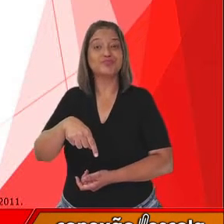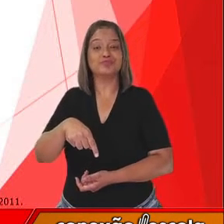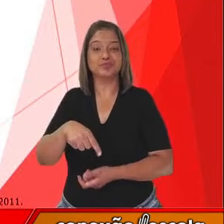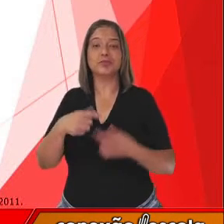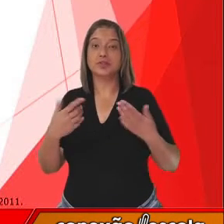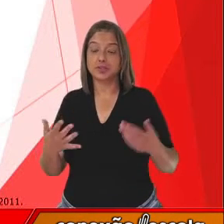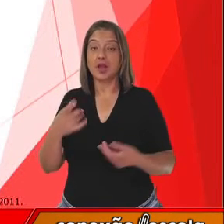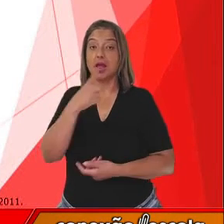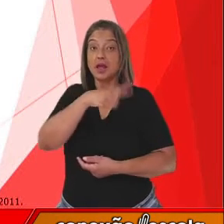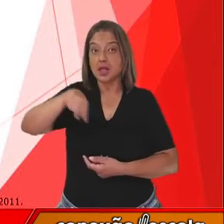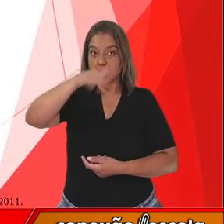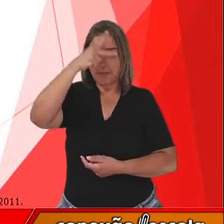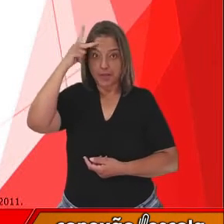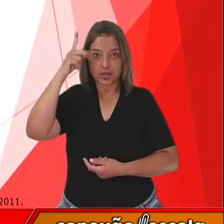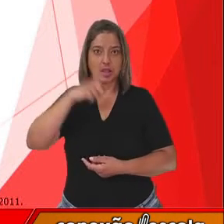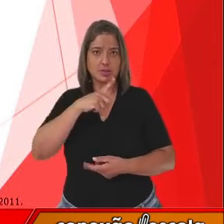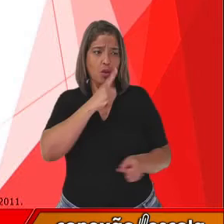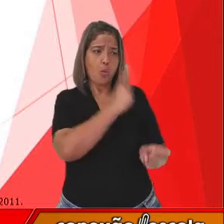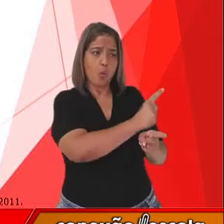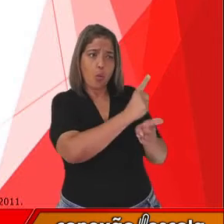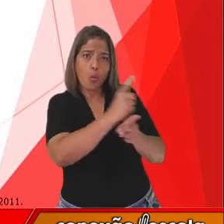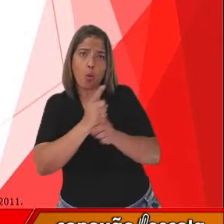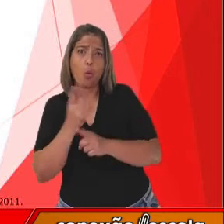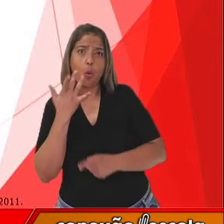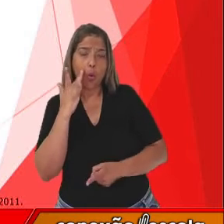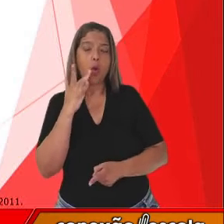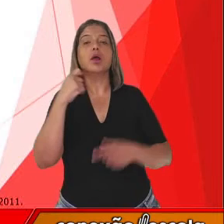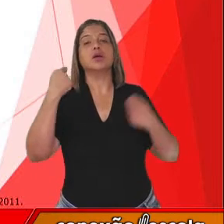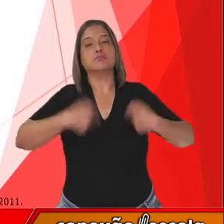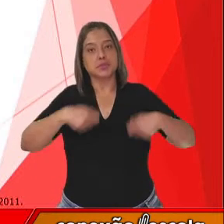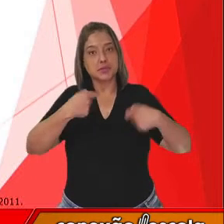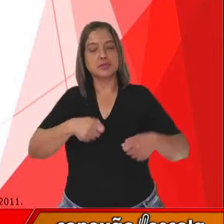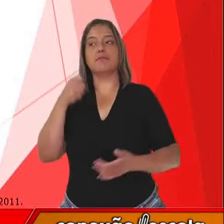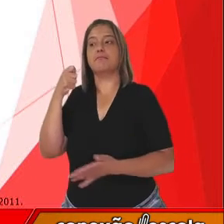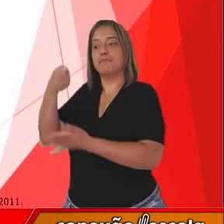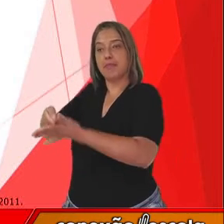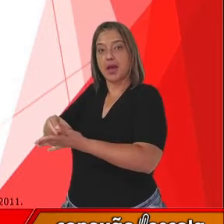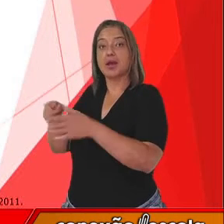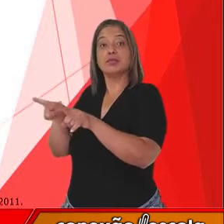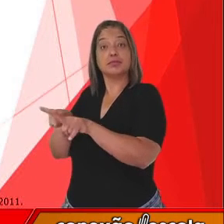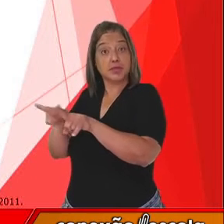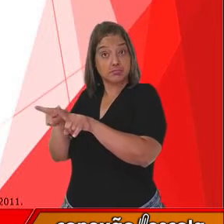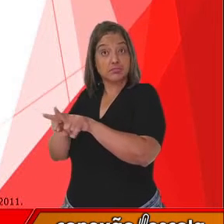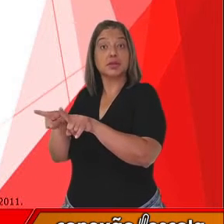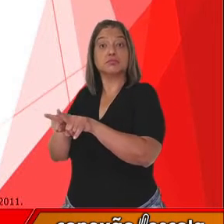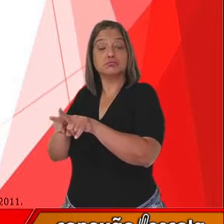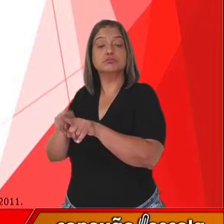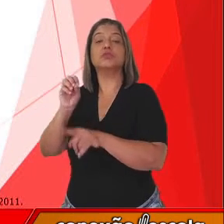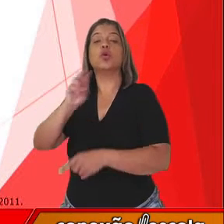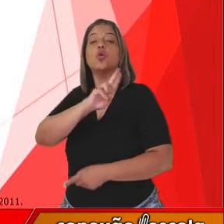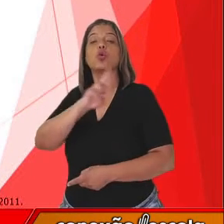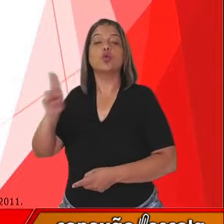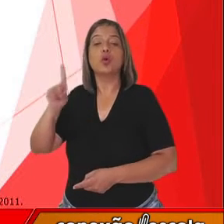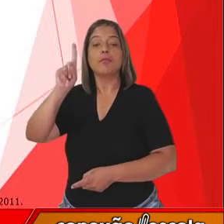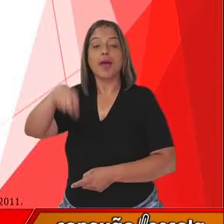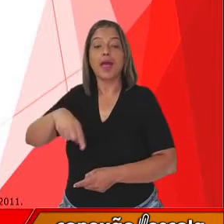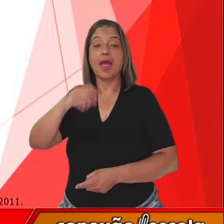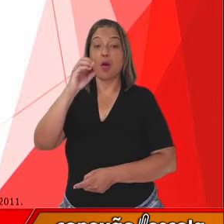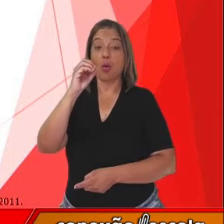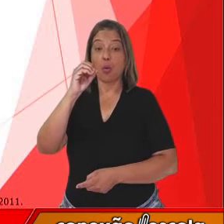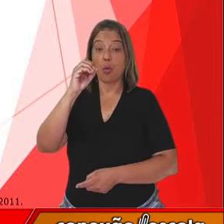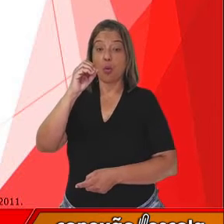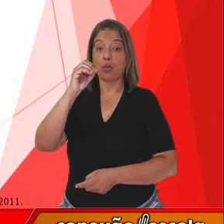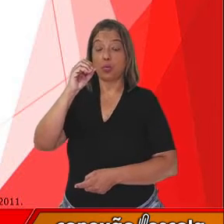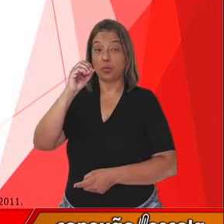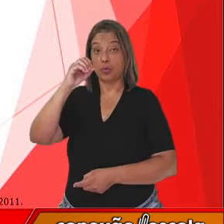preciso que aqueles que encontrassem ouro pagassem o que ficou conhecido como o quinto.